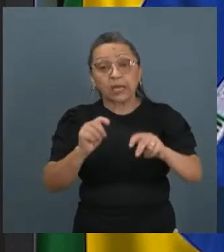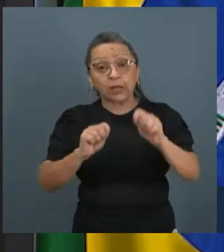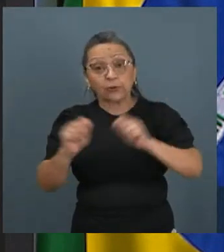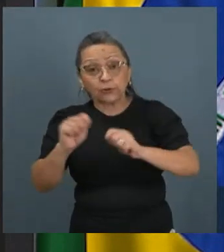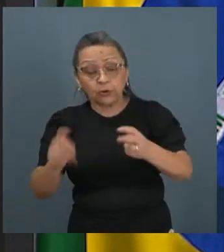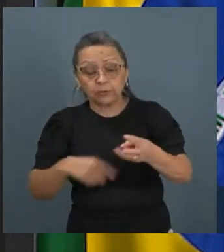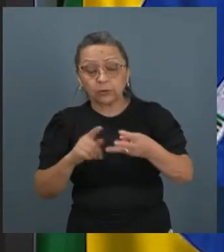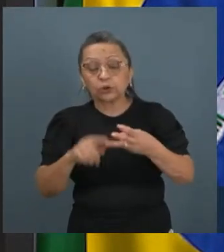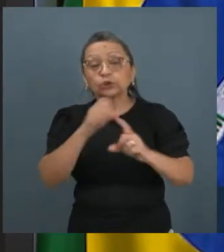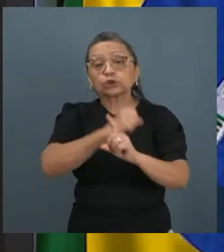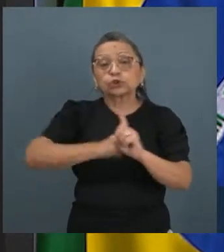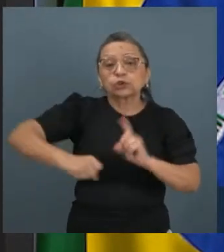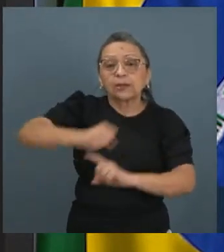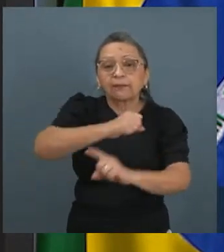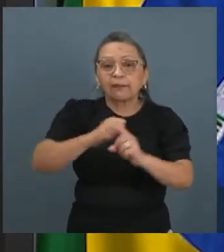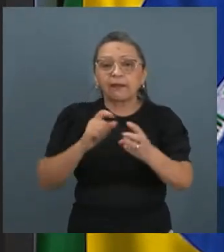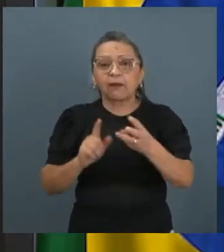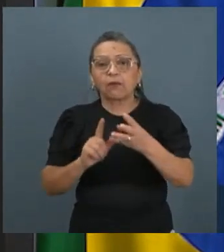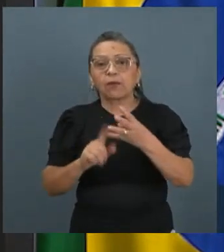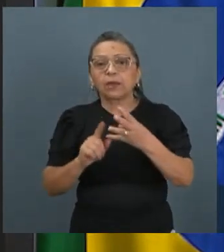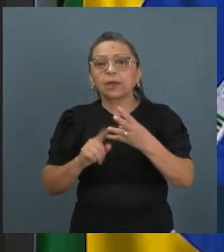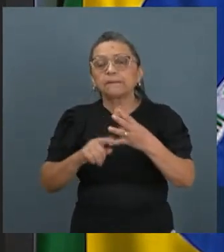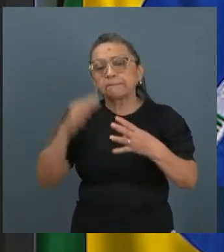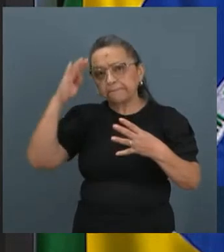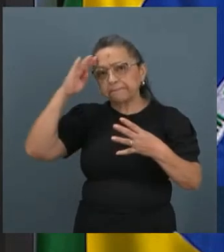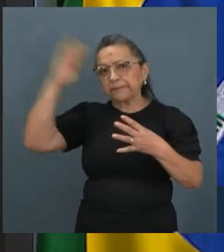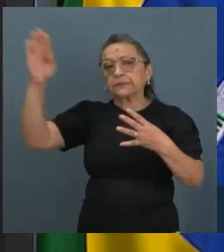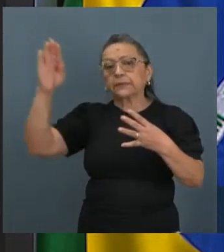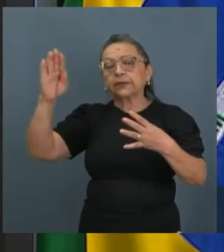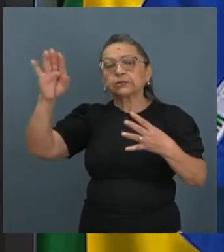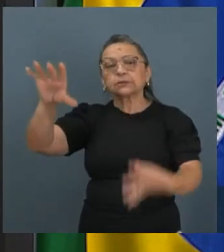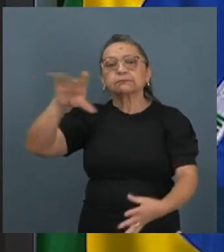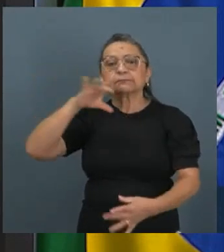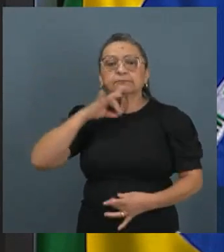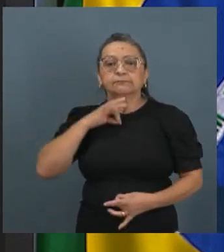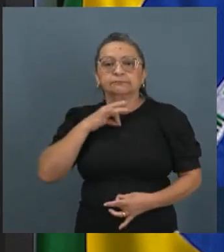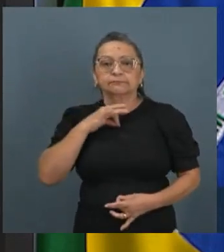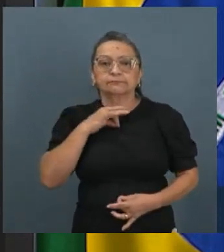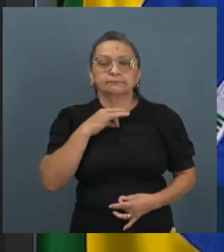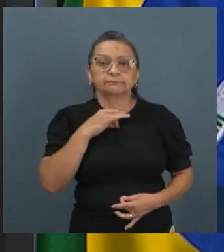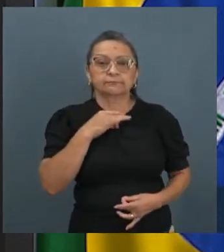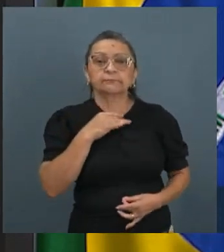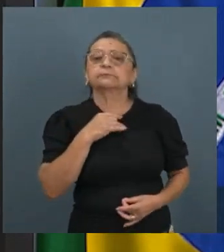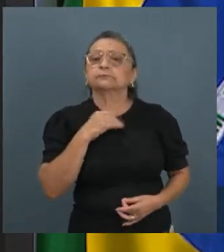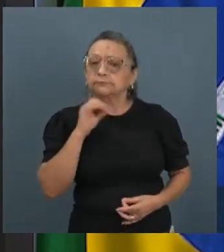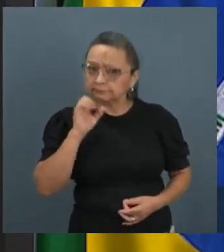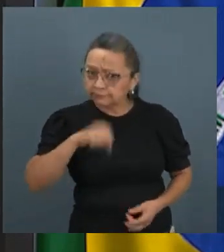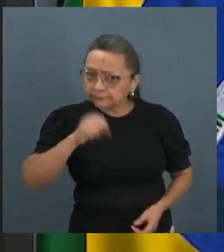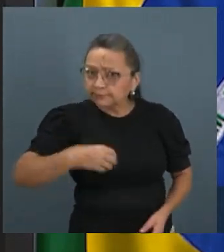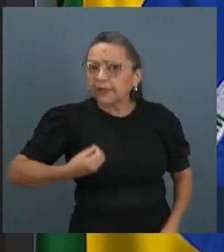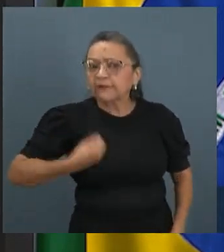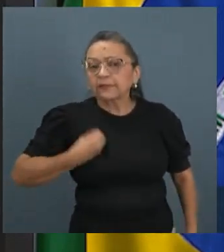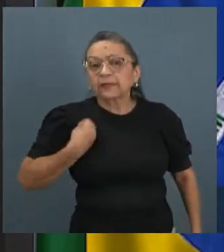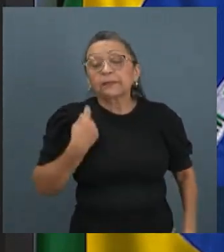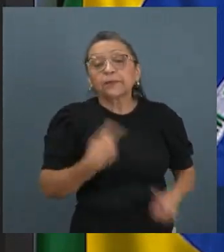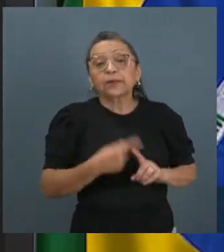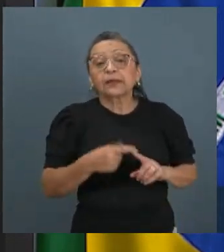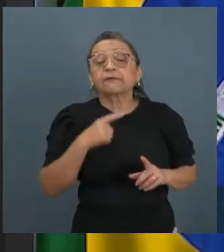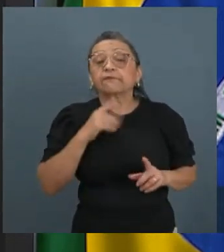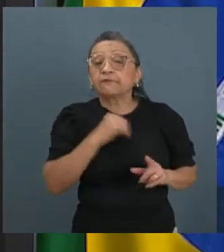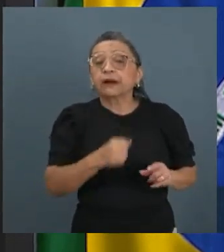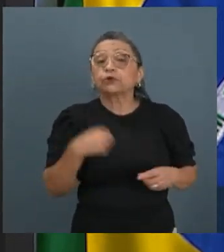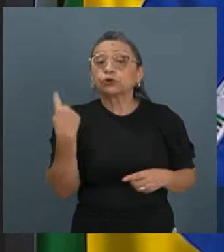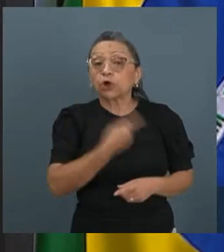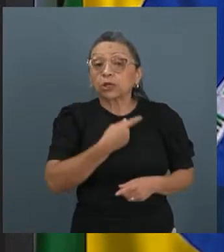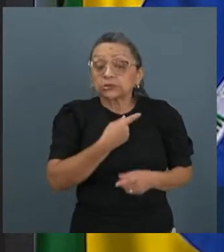econômico, social e principalmente espiritual. Sim, porque carregaremos